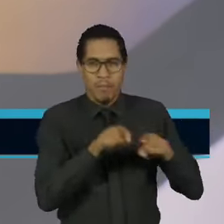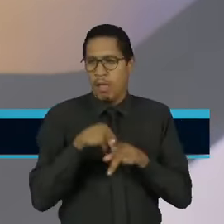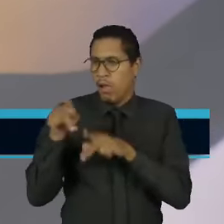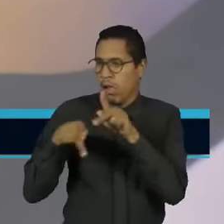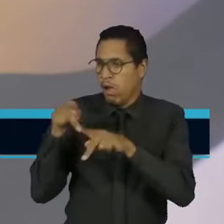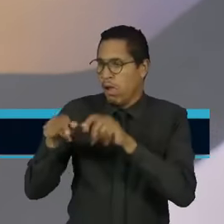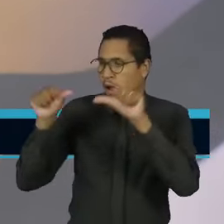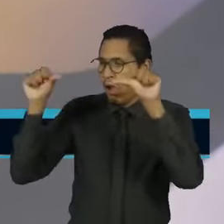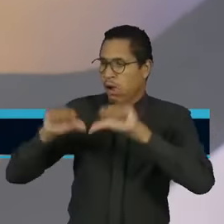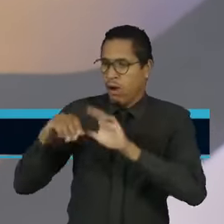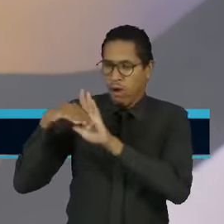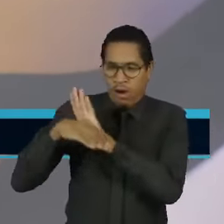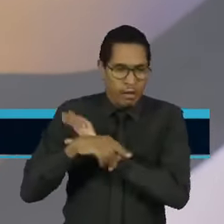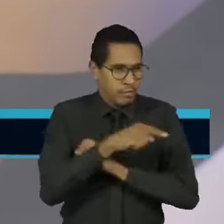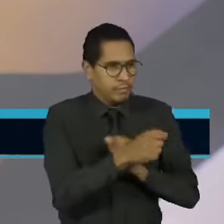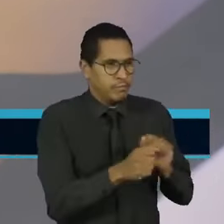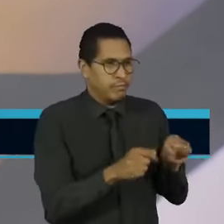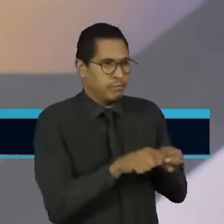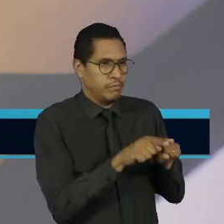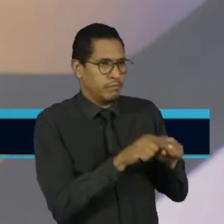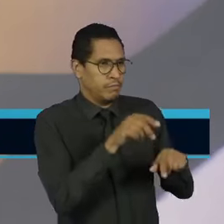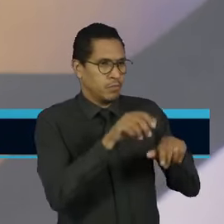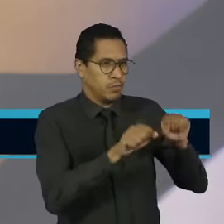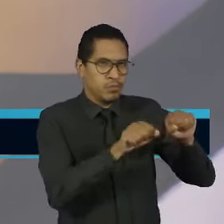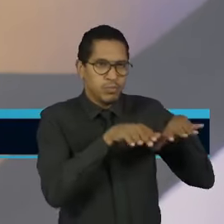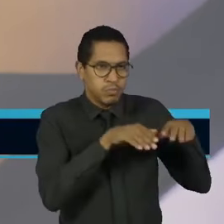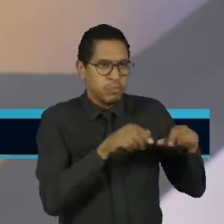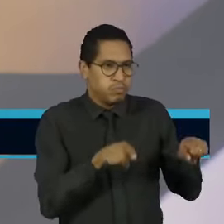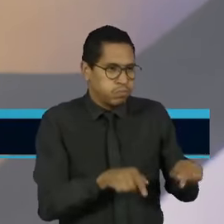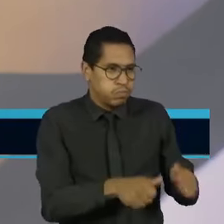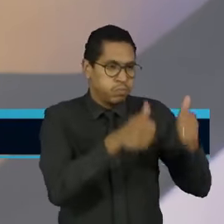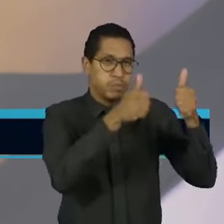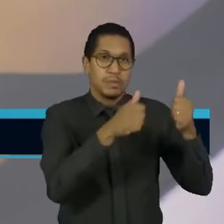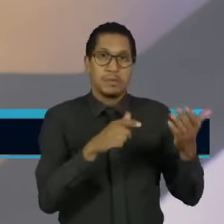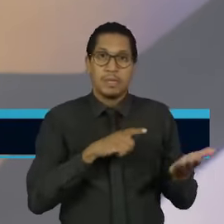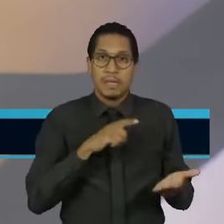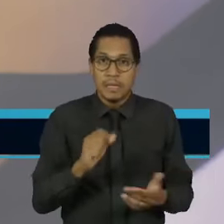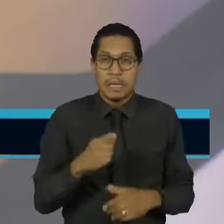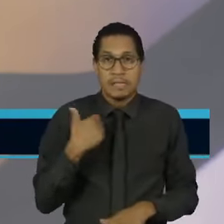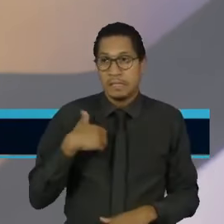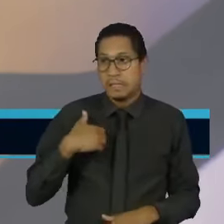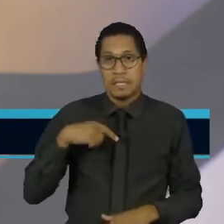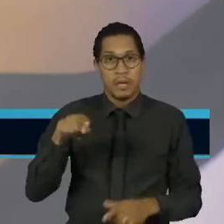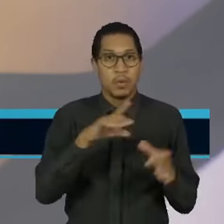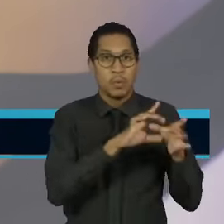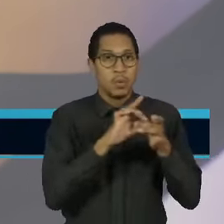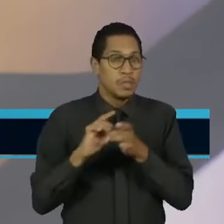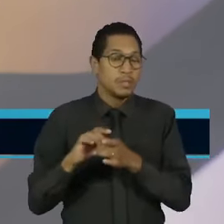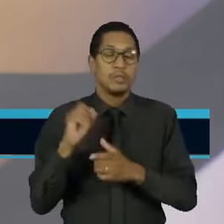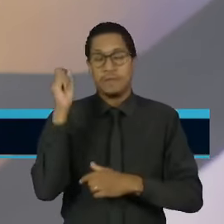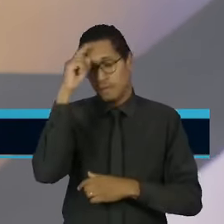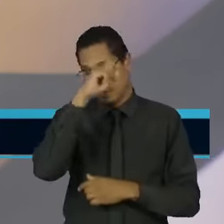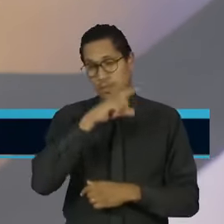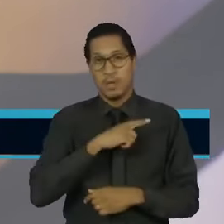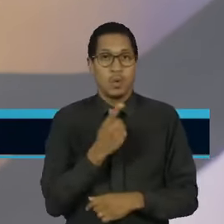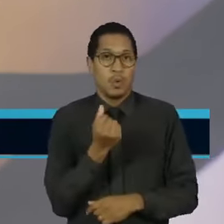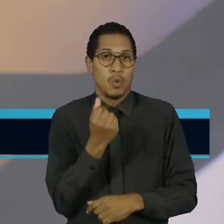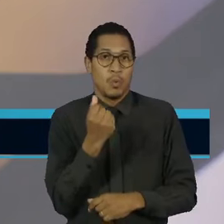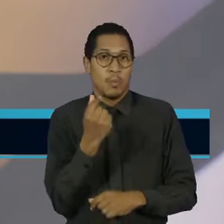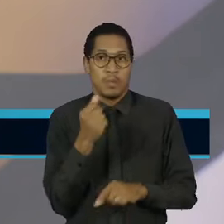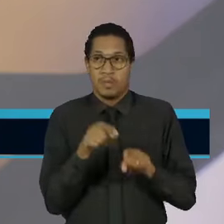dificuldade no Congresso aumenta numa situação na Argentina que já é dramática com os preços se acelerando então a situação do do